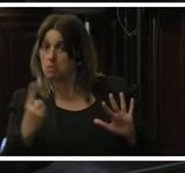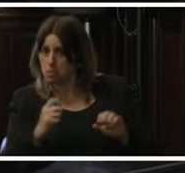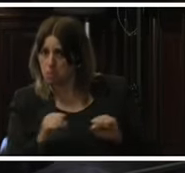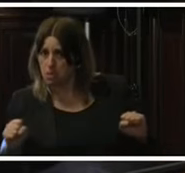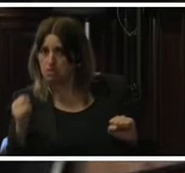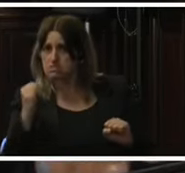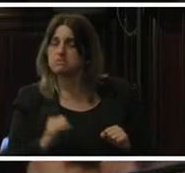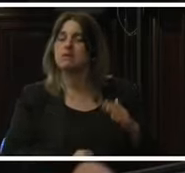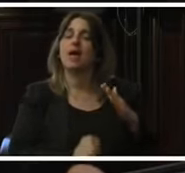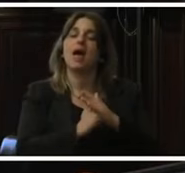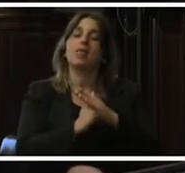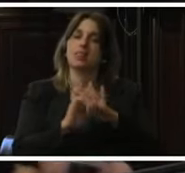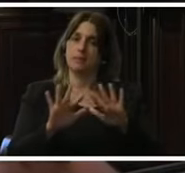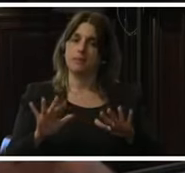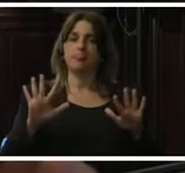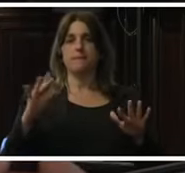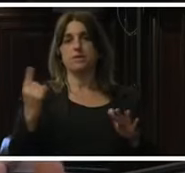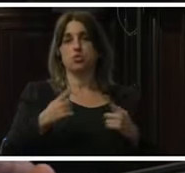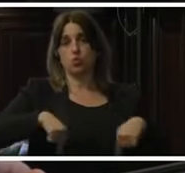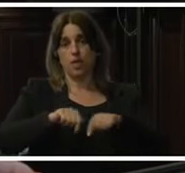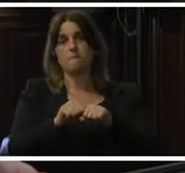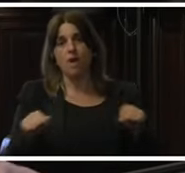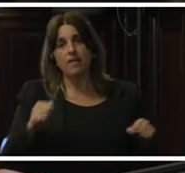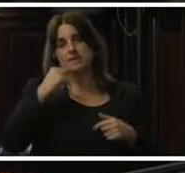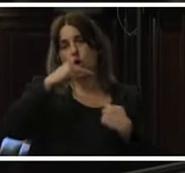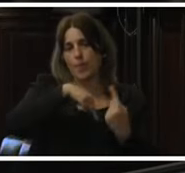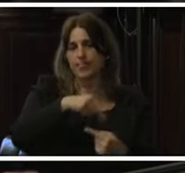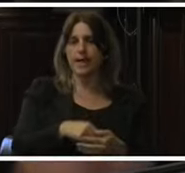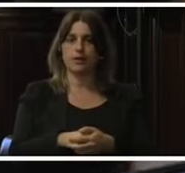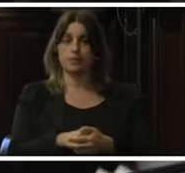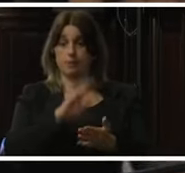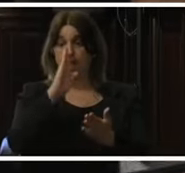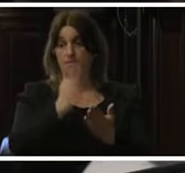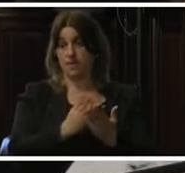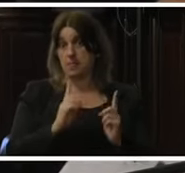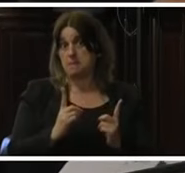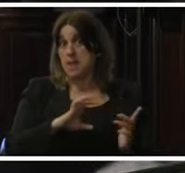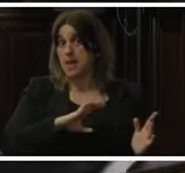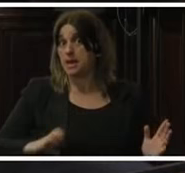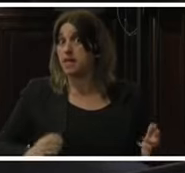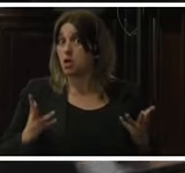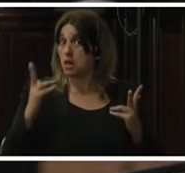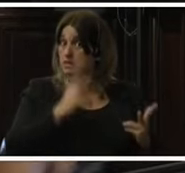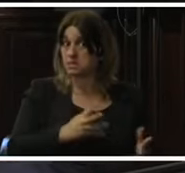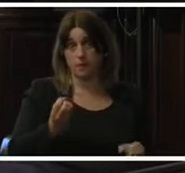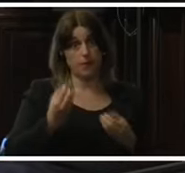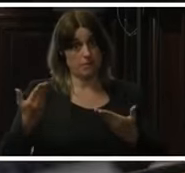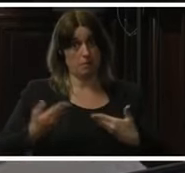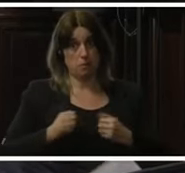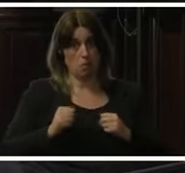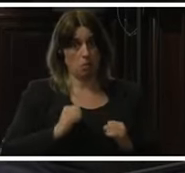lhes minutos para que possamos ter como resposta se a final também estão querendo tirar o posto em brasília